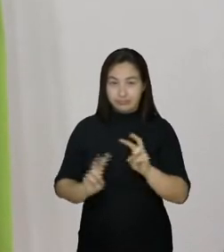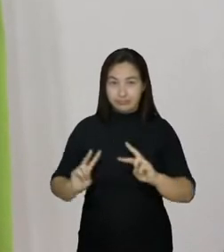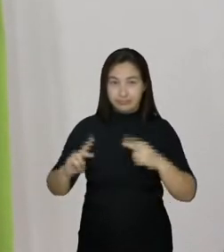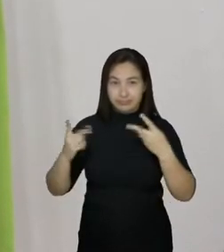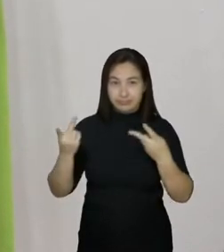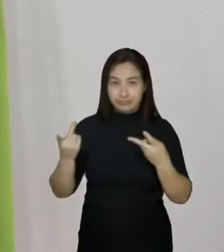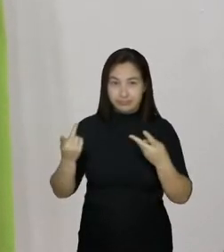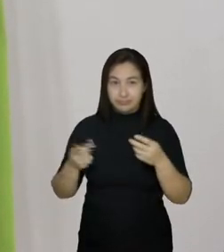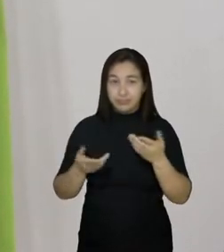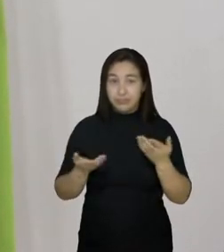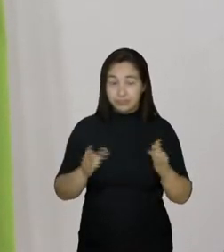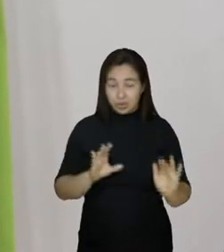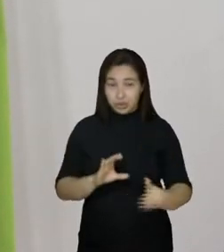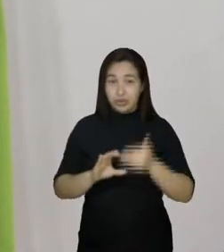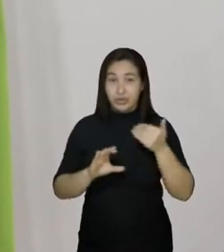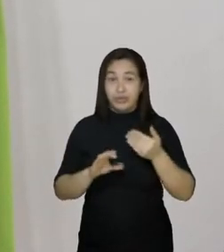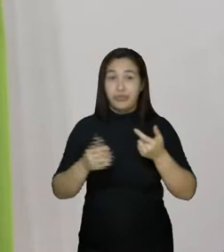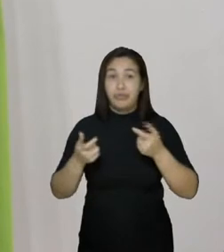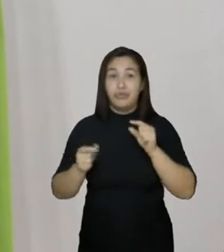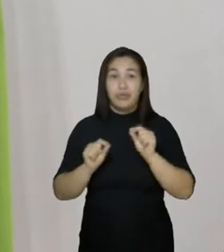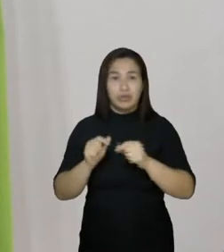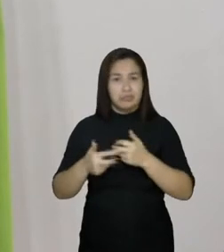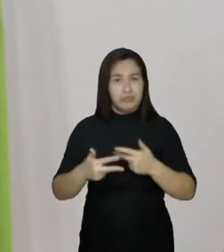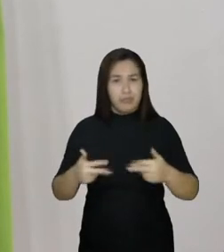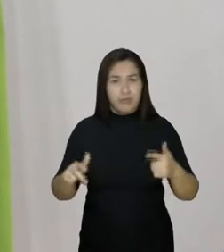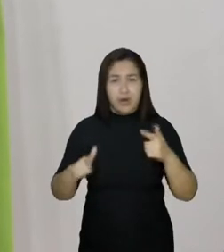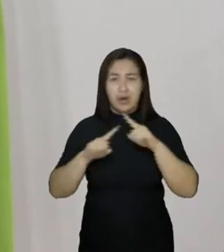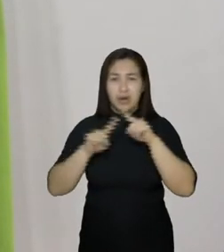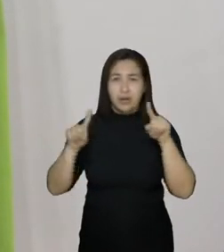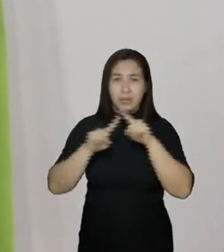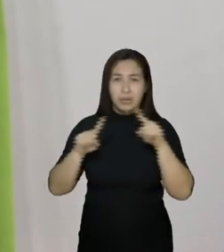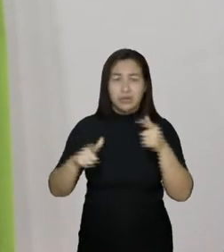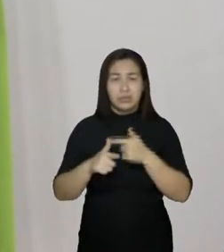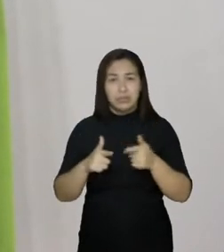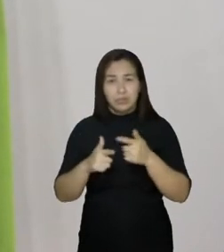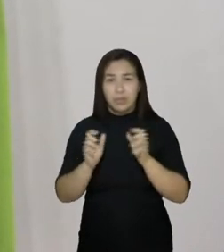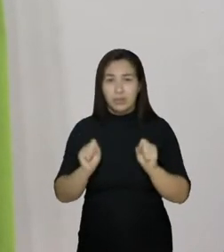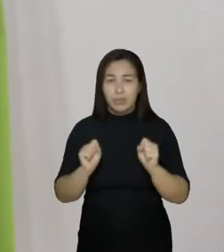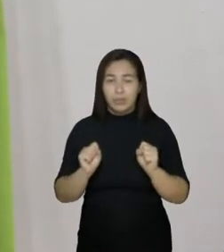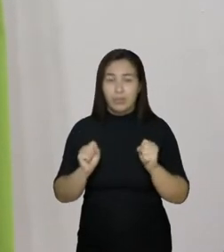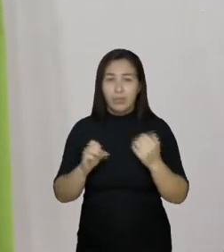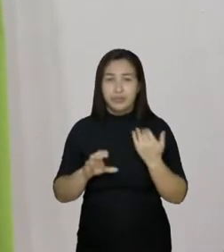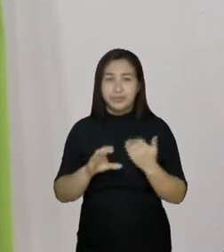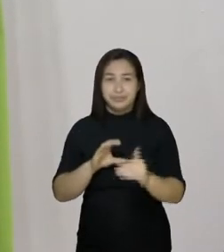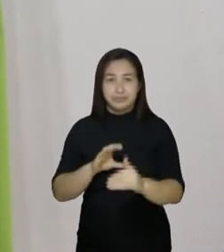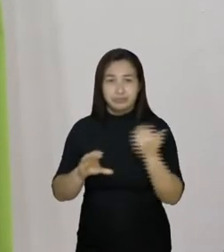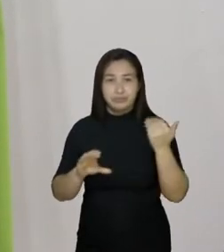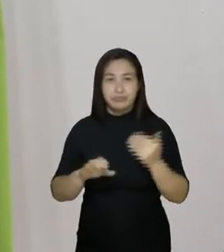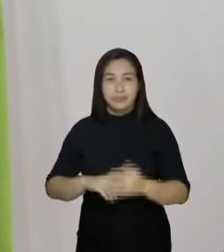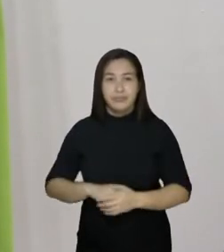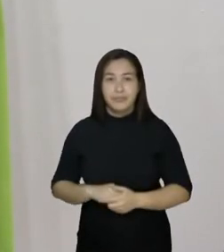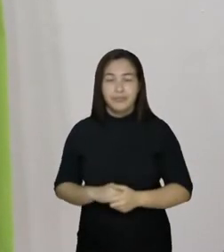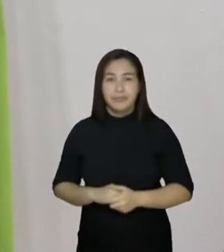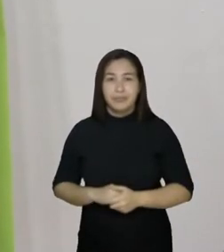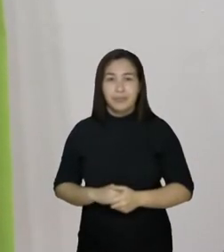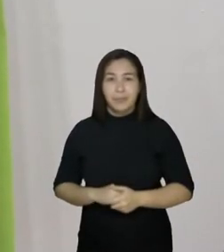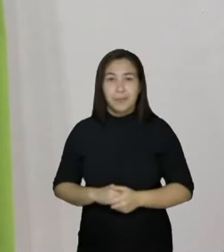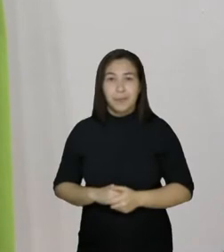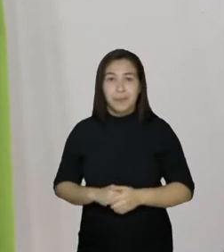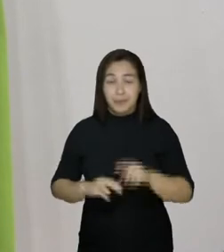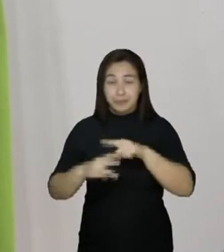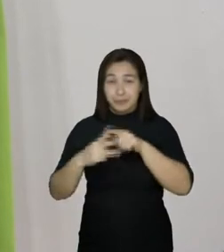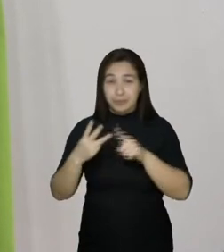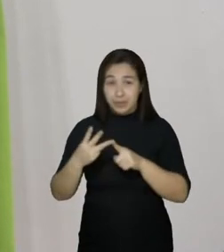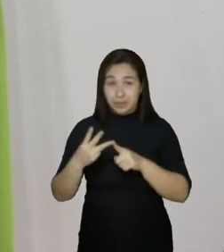para onde você pode enviar suas queixas, suas reclamações. E o que eu venho falar aqui hoje é sobre um episódio triste, na verdade, três